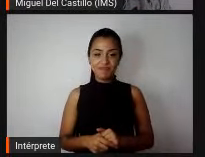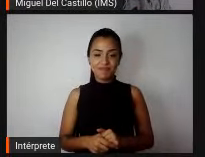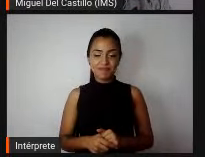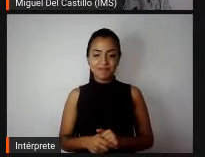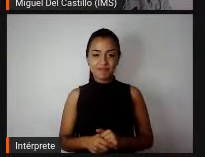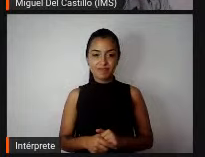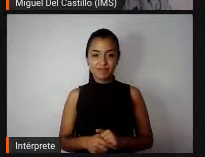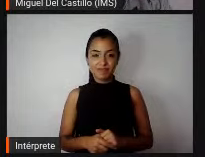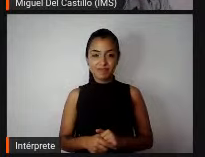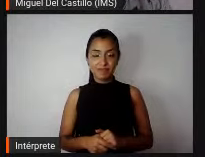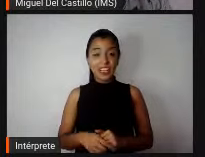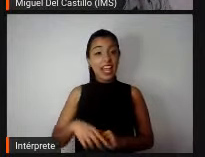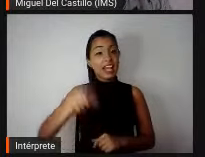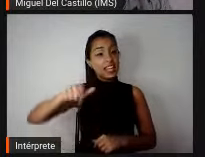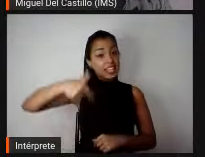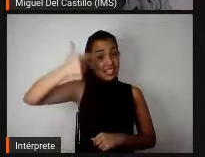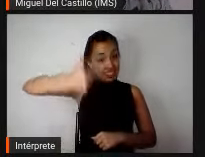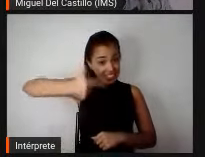certo, é só trazer na segunda.